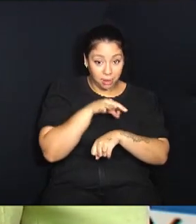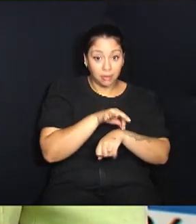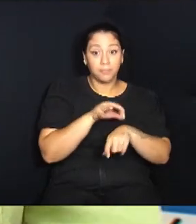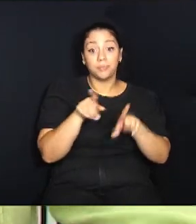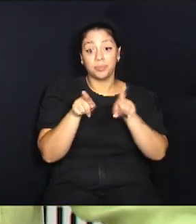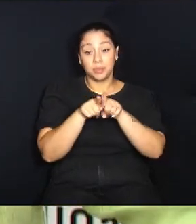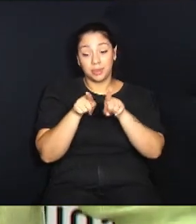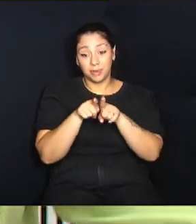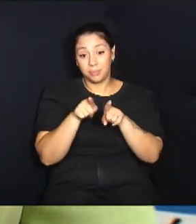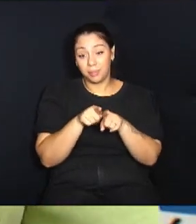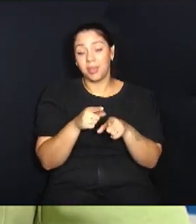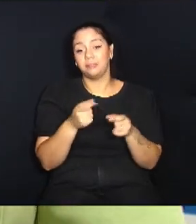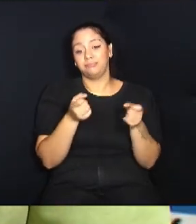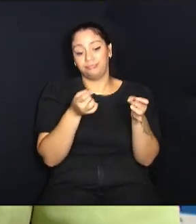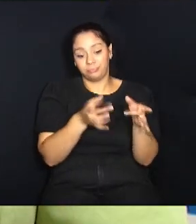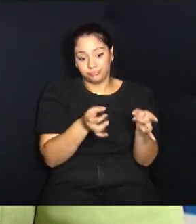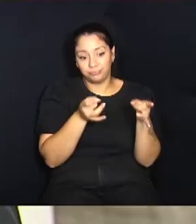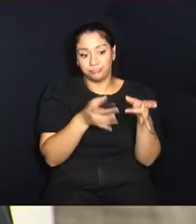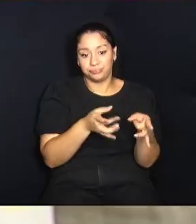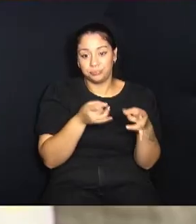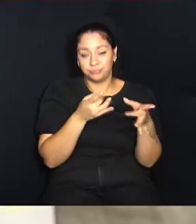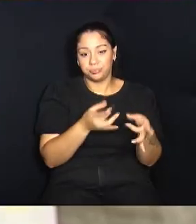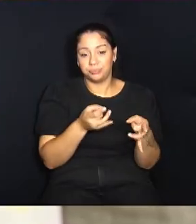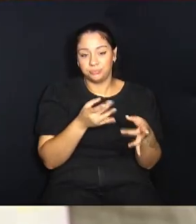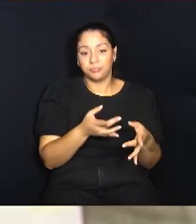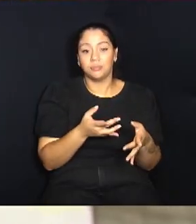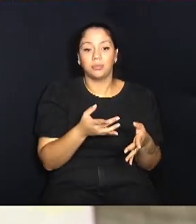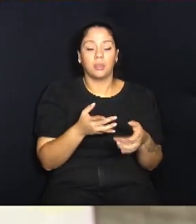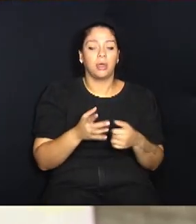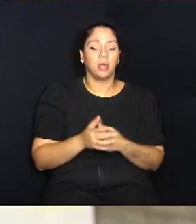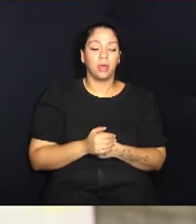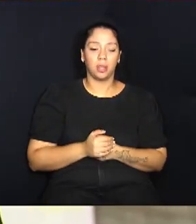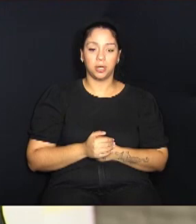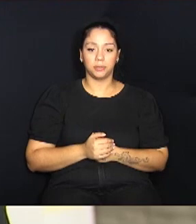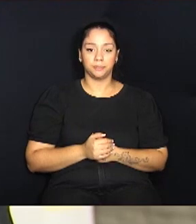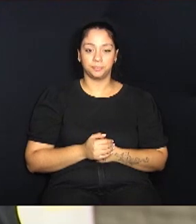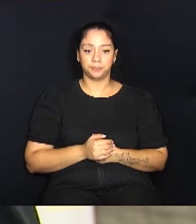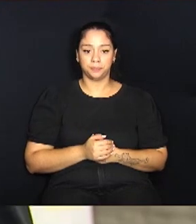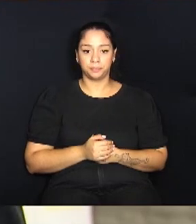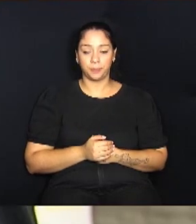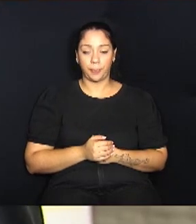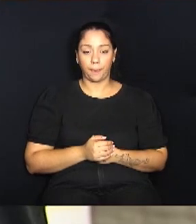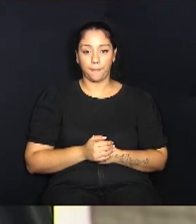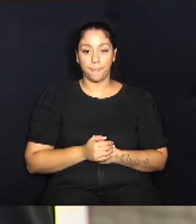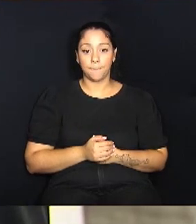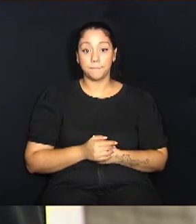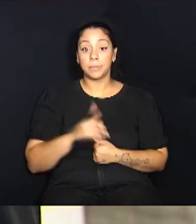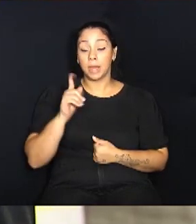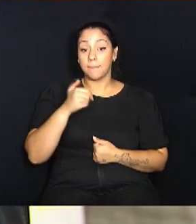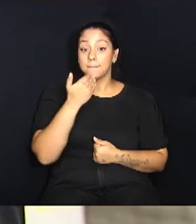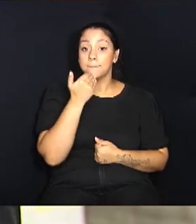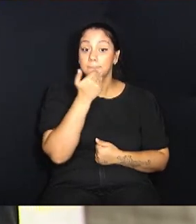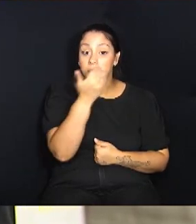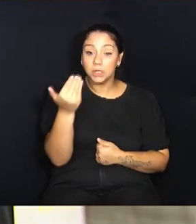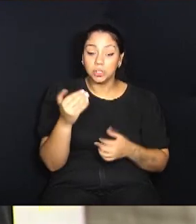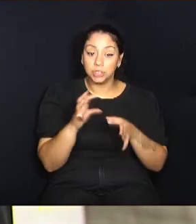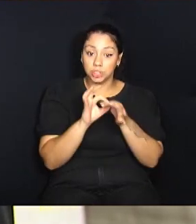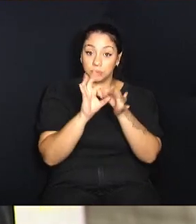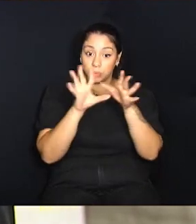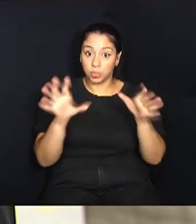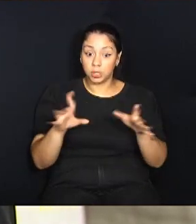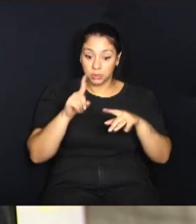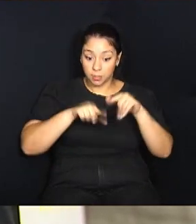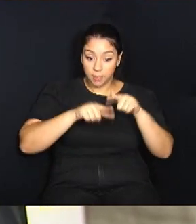com os gastos dos cofres públicos. Esse projeto, além de pedir a disponibilização desse material para